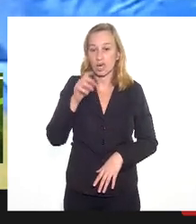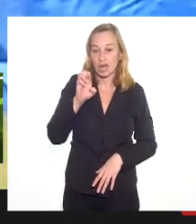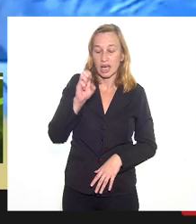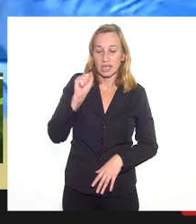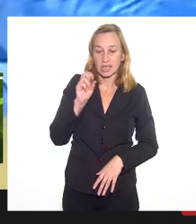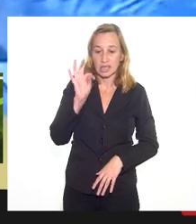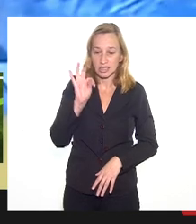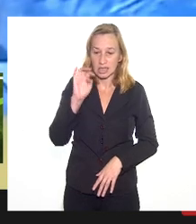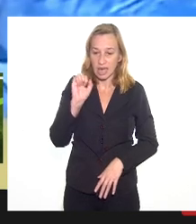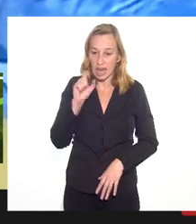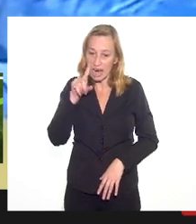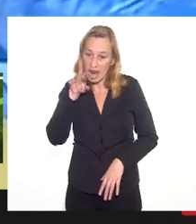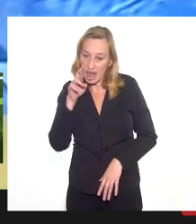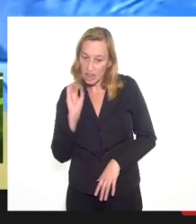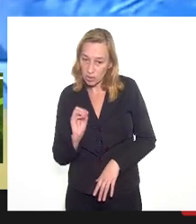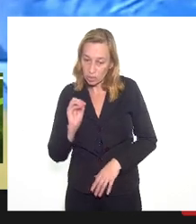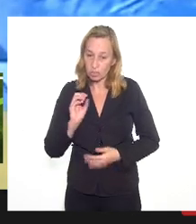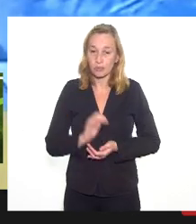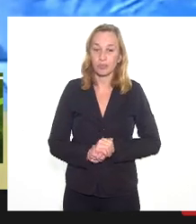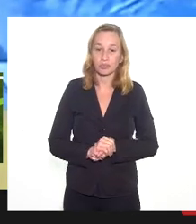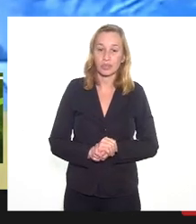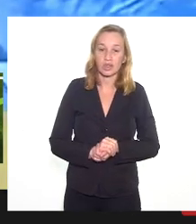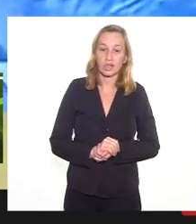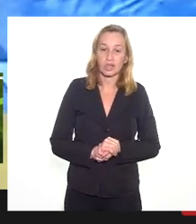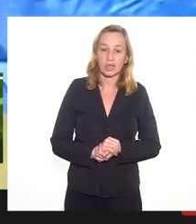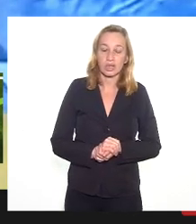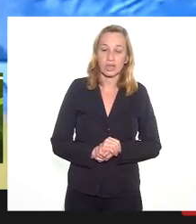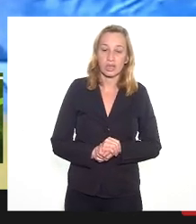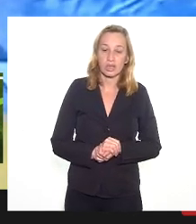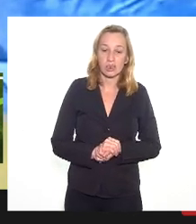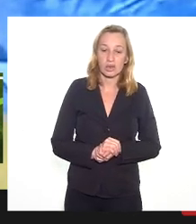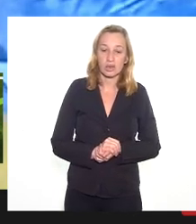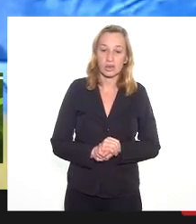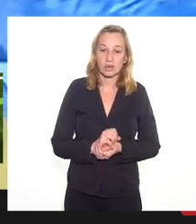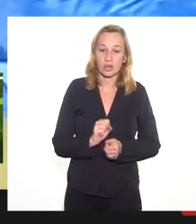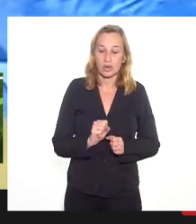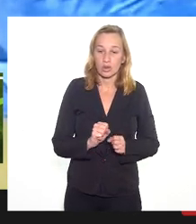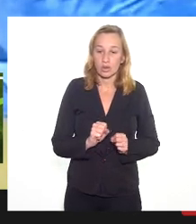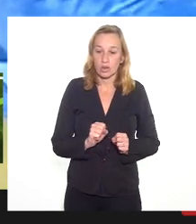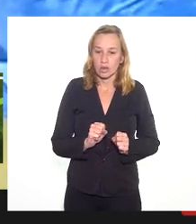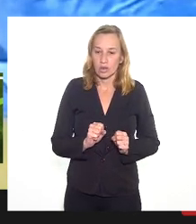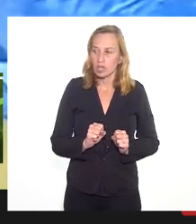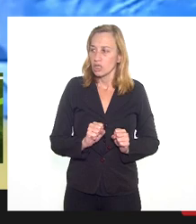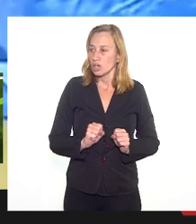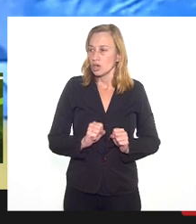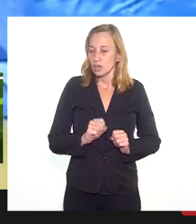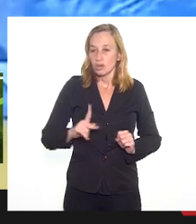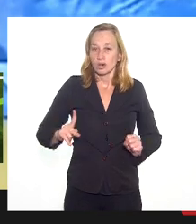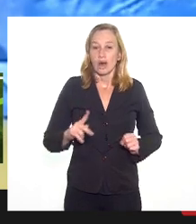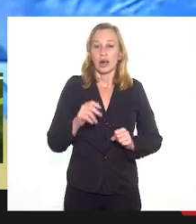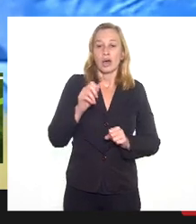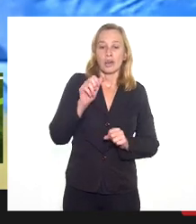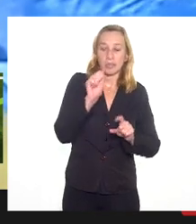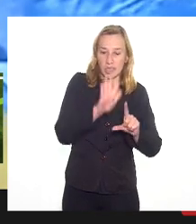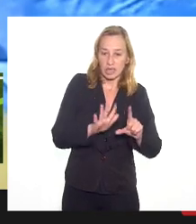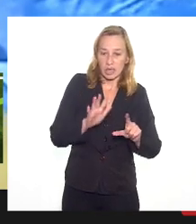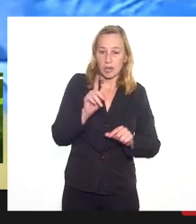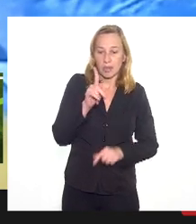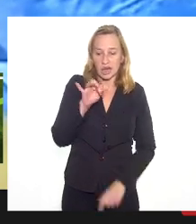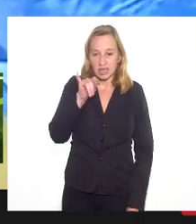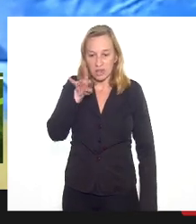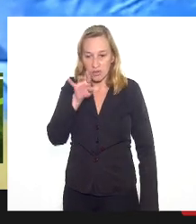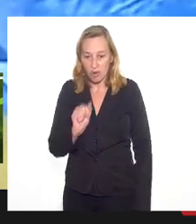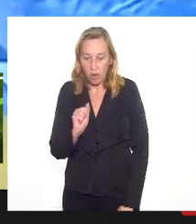e grande parte desse é para atividade de offshore, de petróleo e gás, plataforma, reparos, que